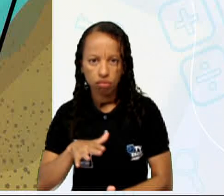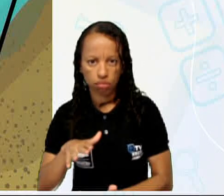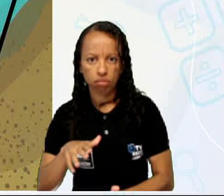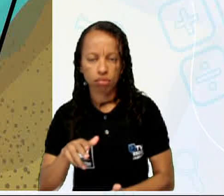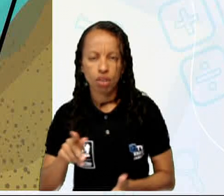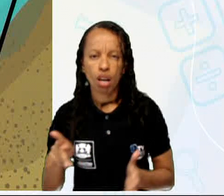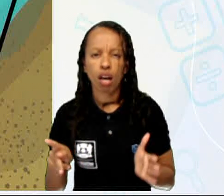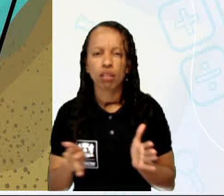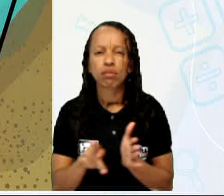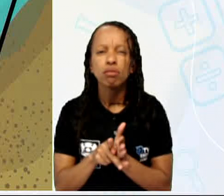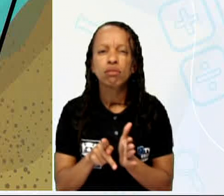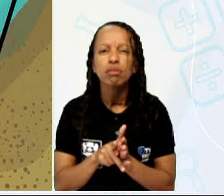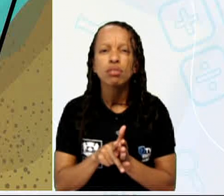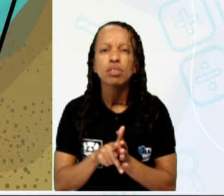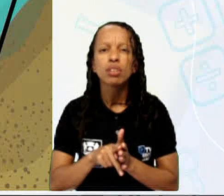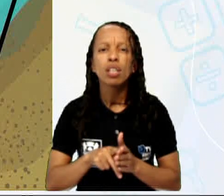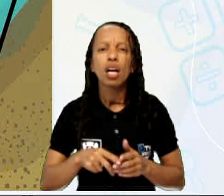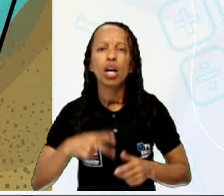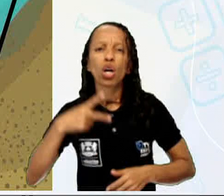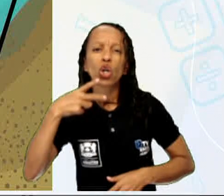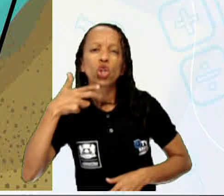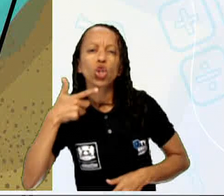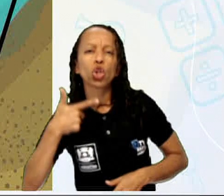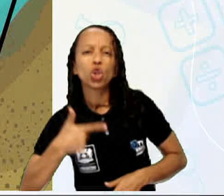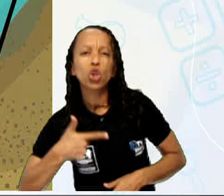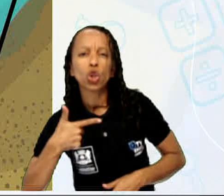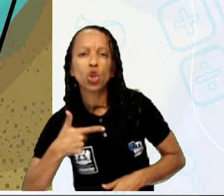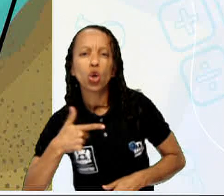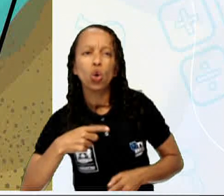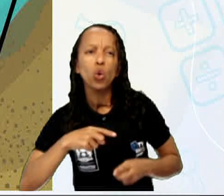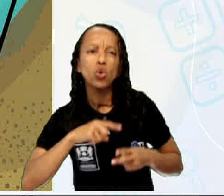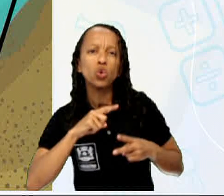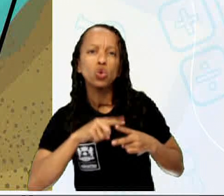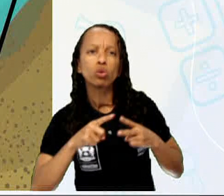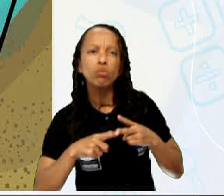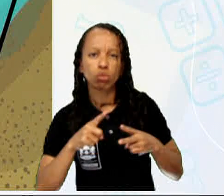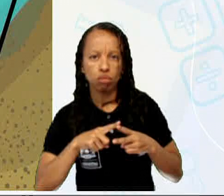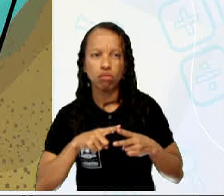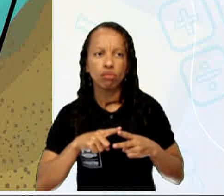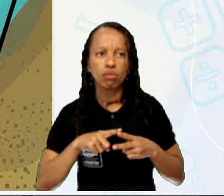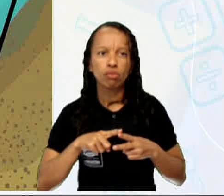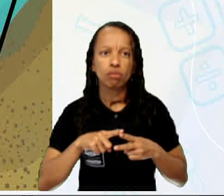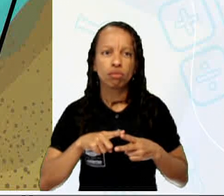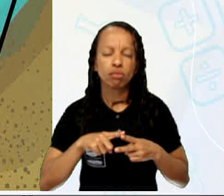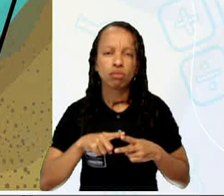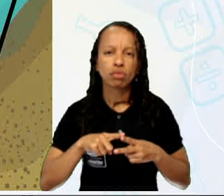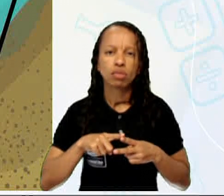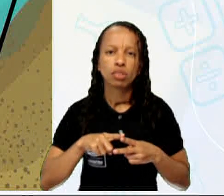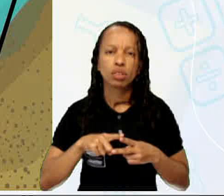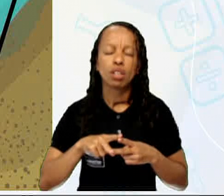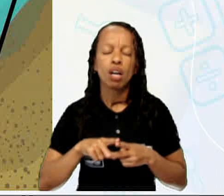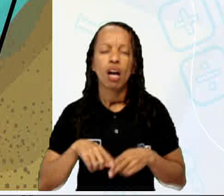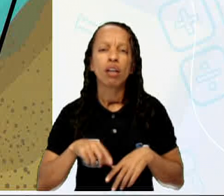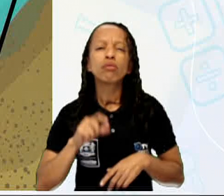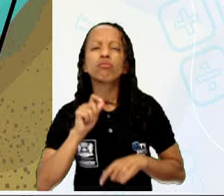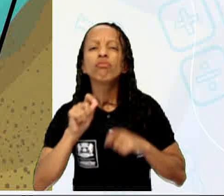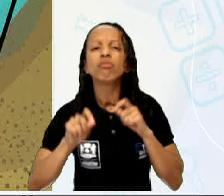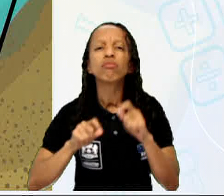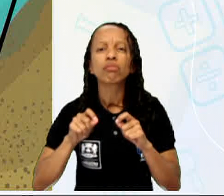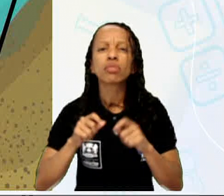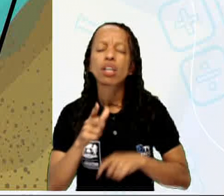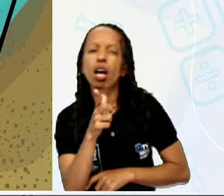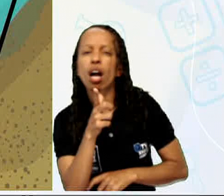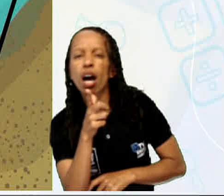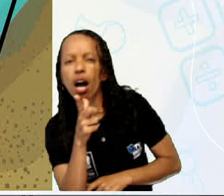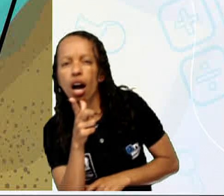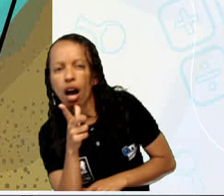dois componentes. Temos o componente abiótico, que são as águas, a